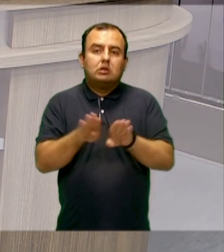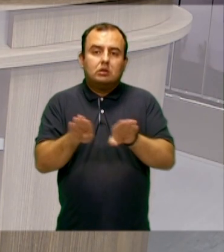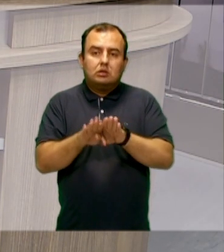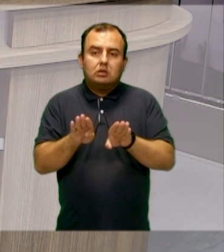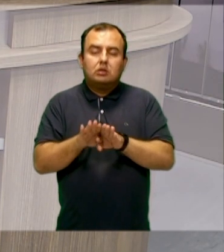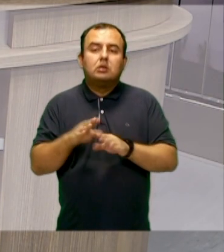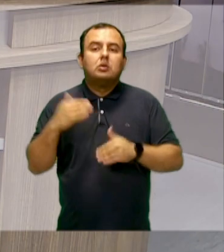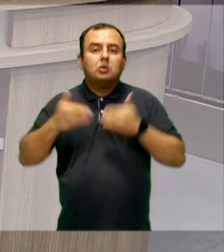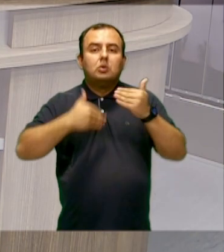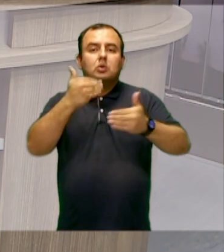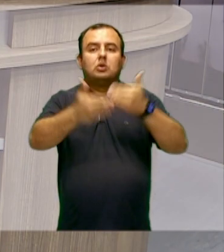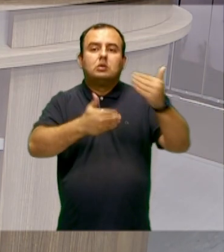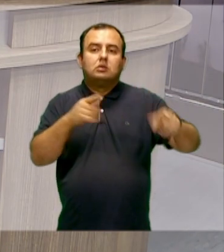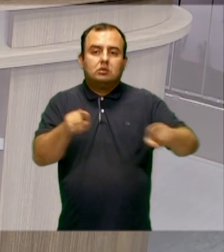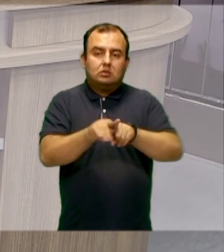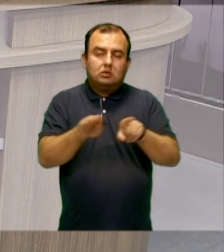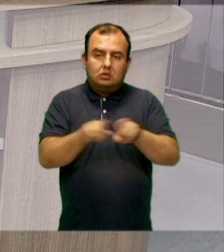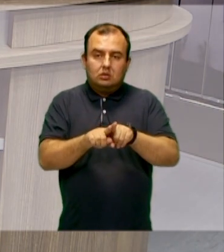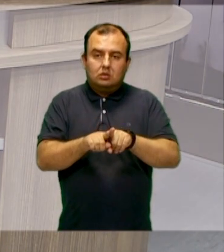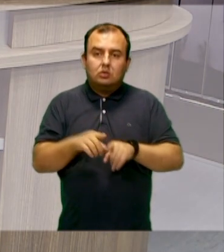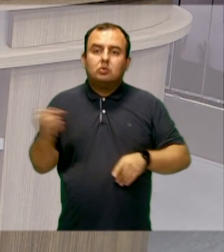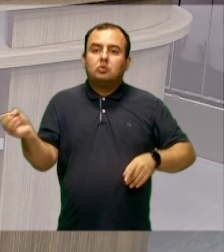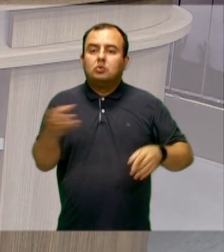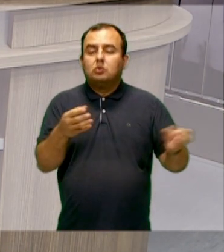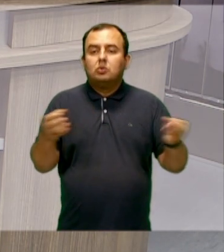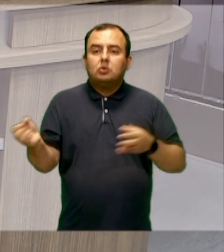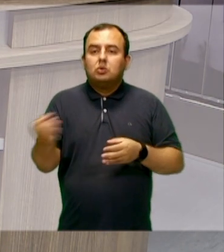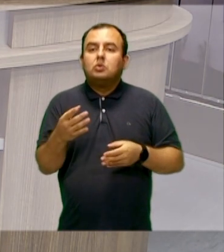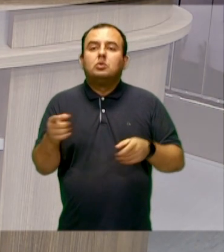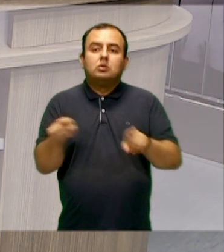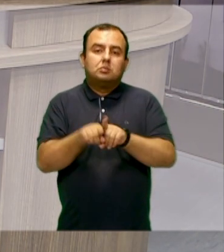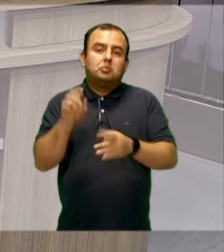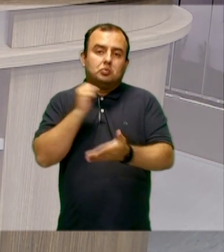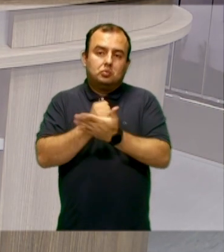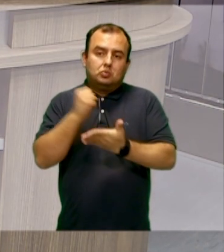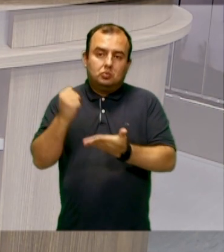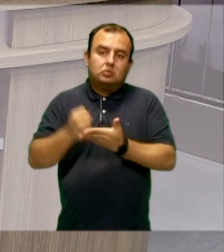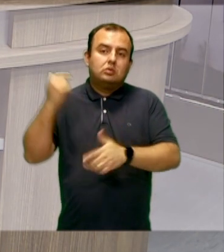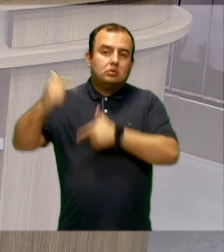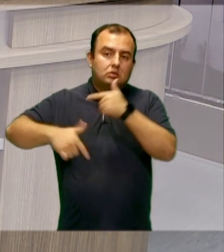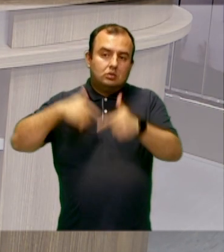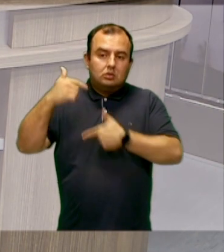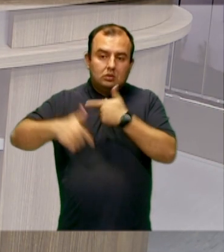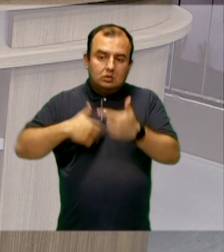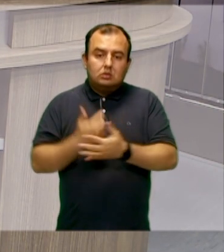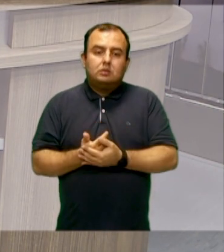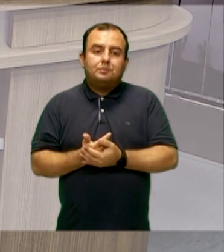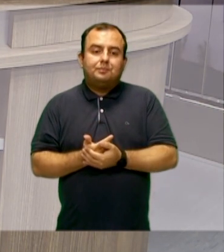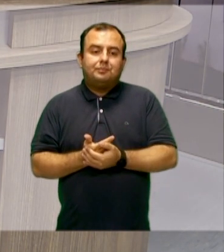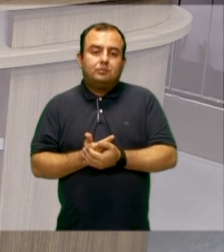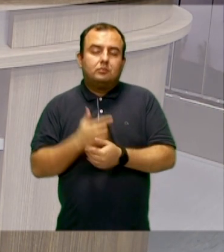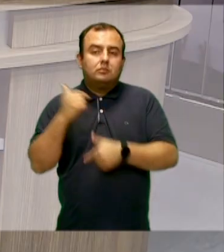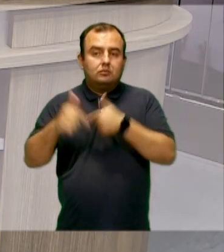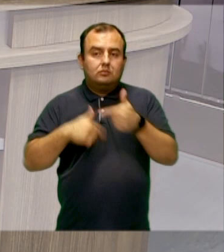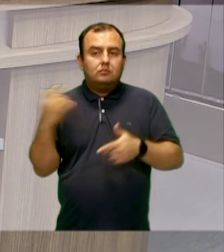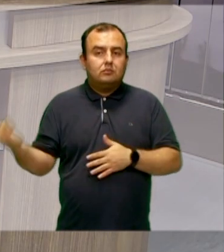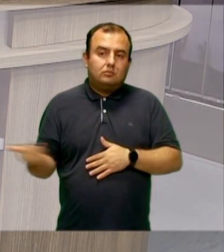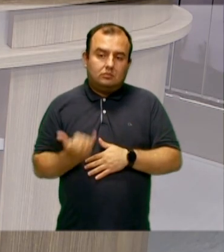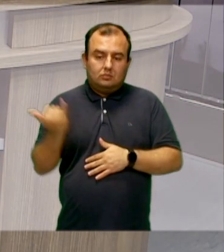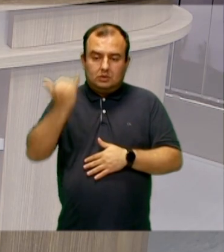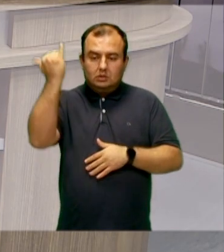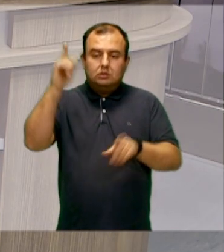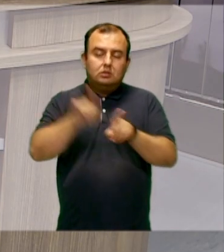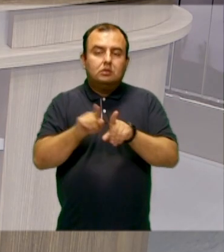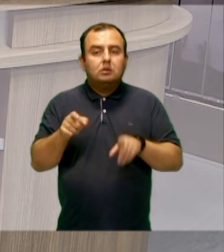processo bem grande de renovações de contratos de serviços, de serviços essenciais que